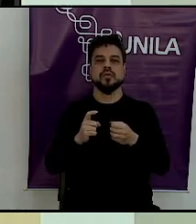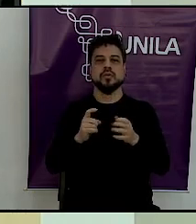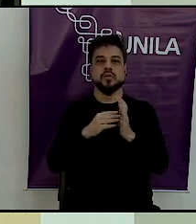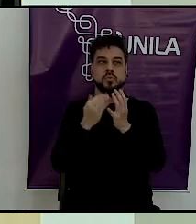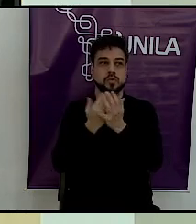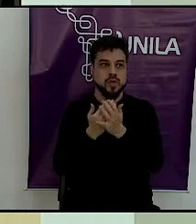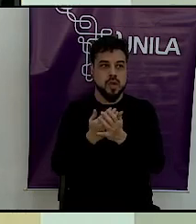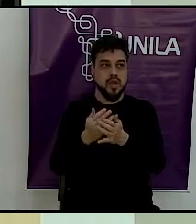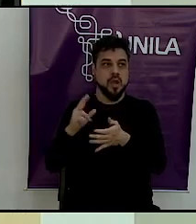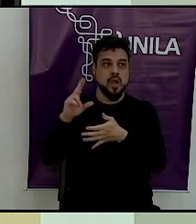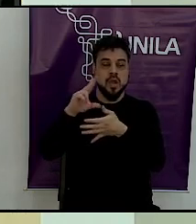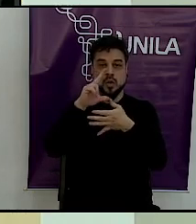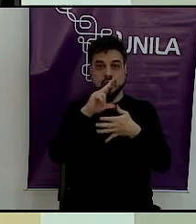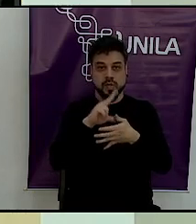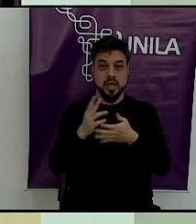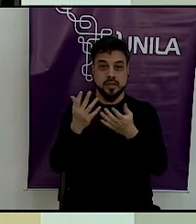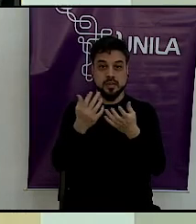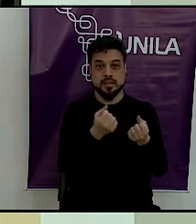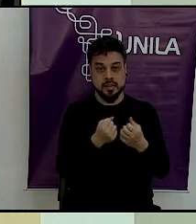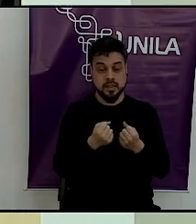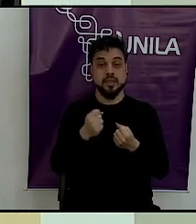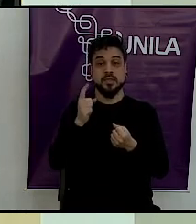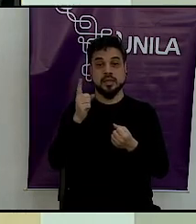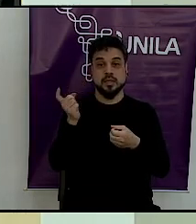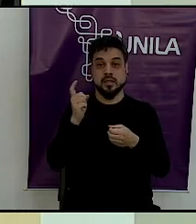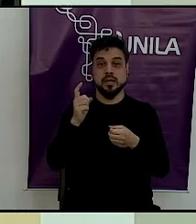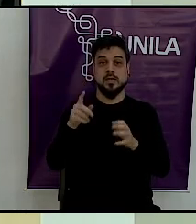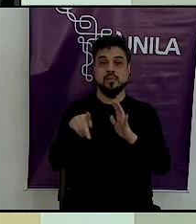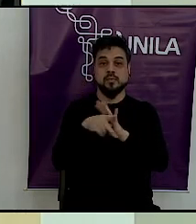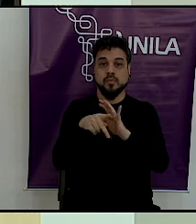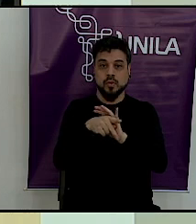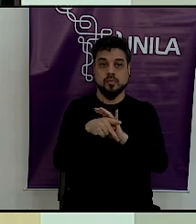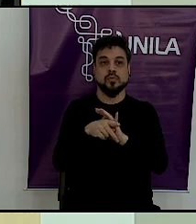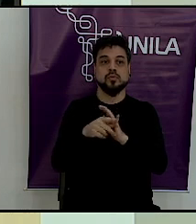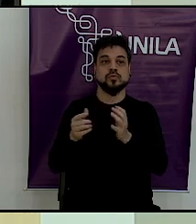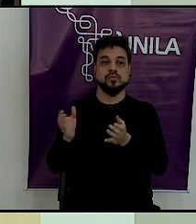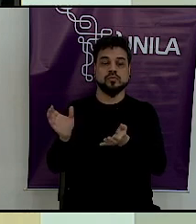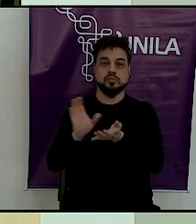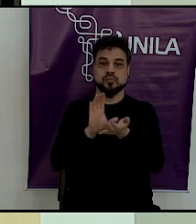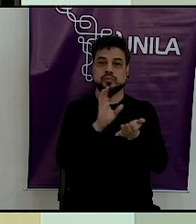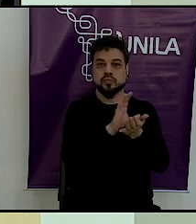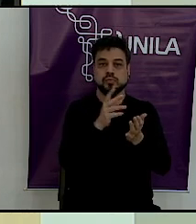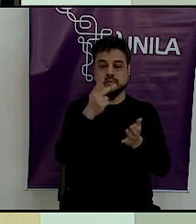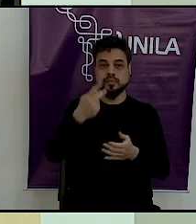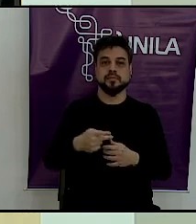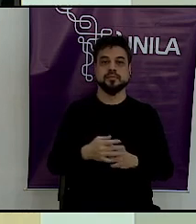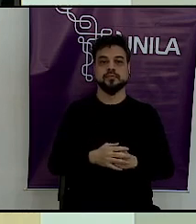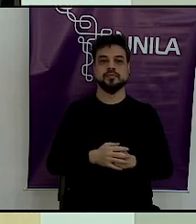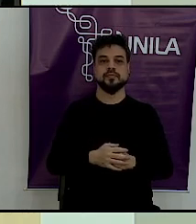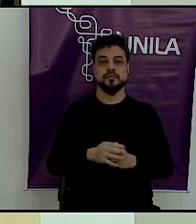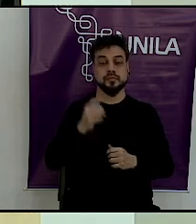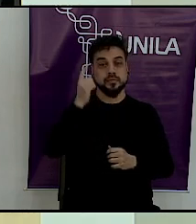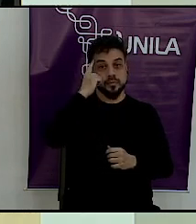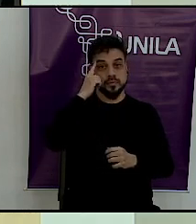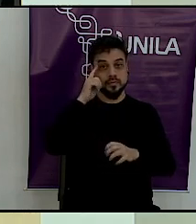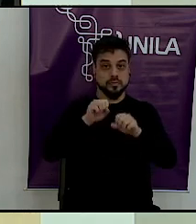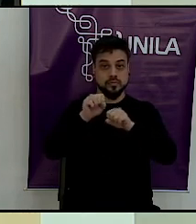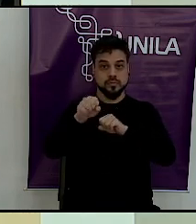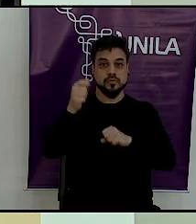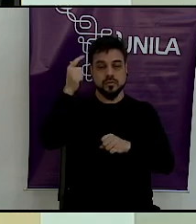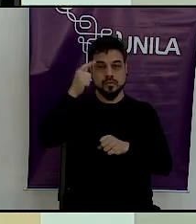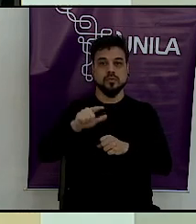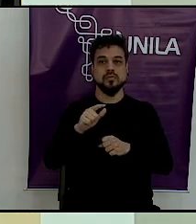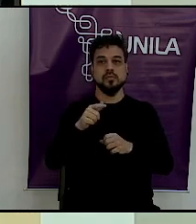parte da estimativa do nosso orçamento. Então, essa informação que a gente recebeu para 2025, dos limites